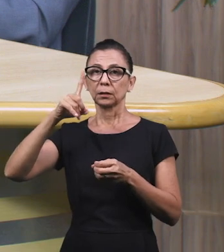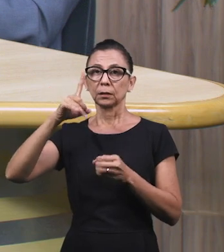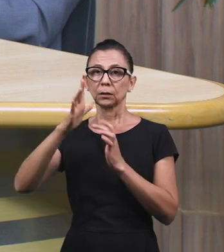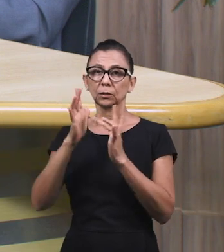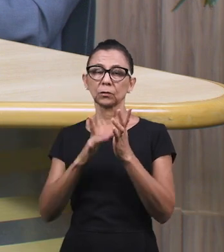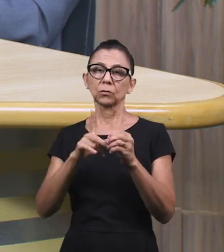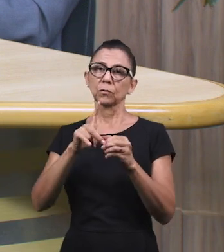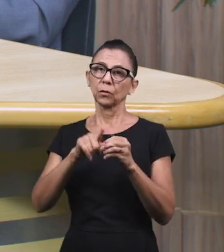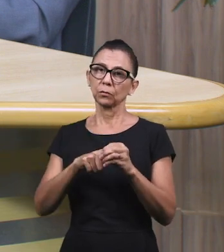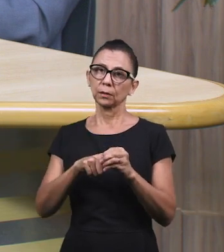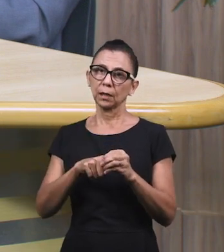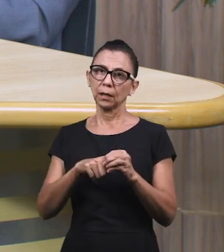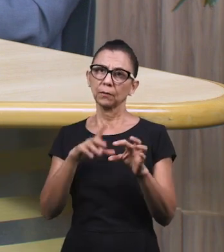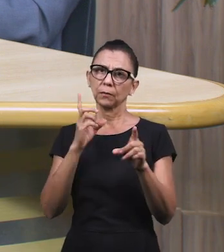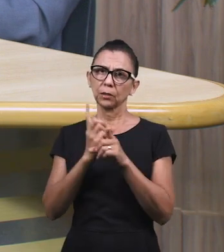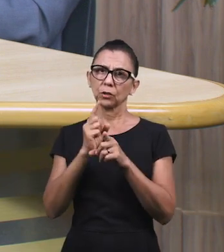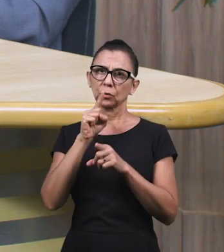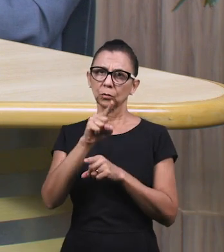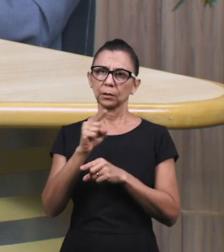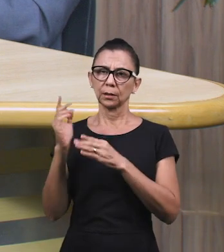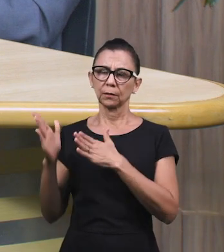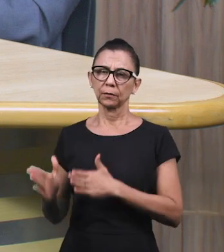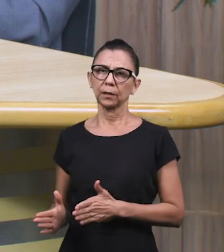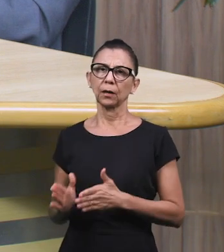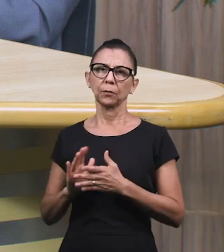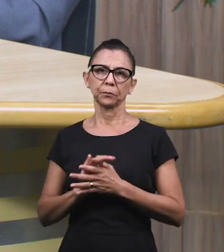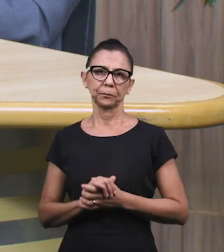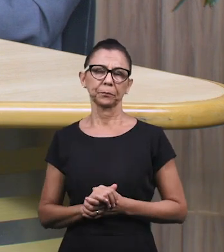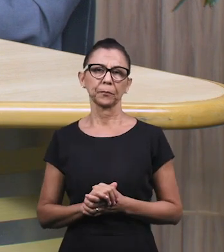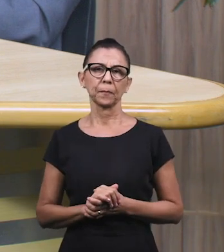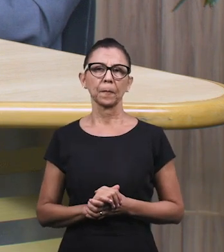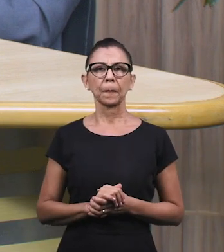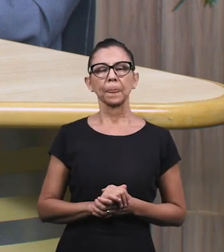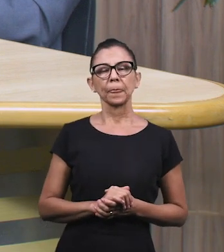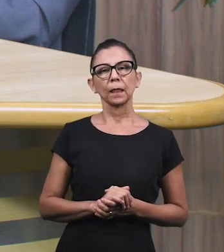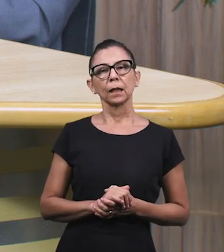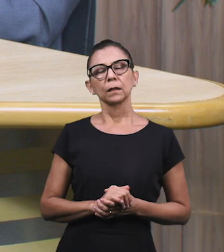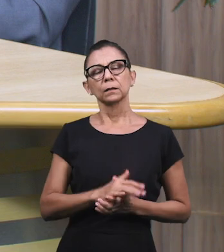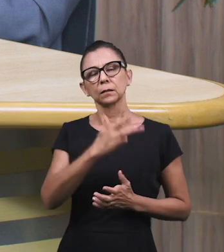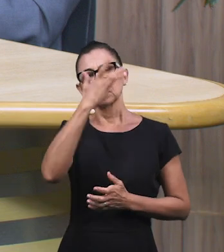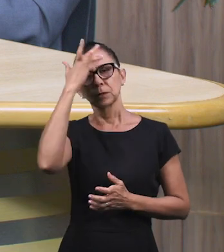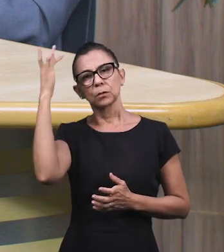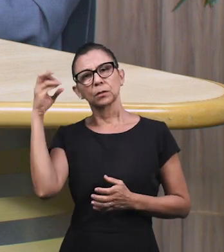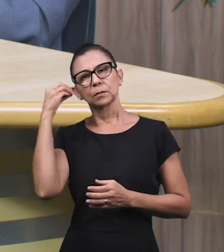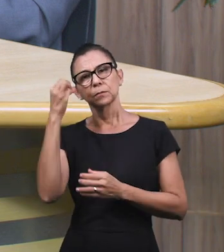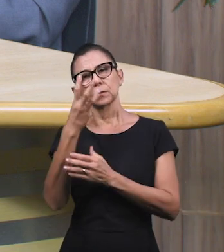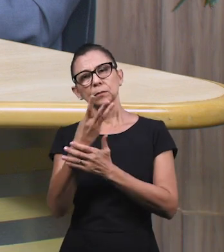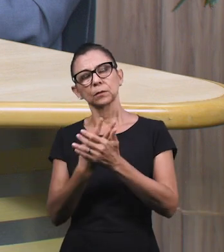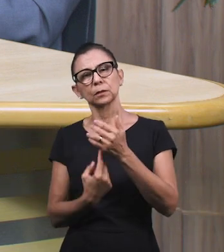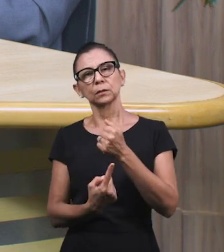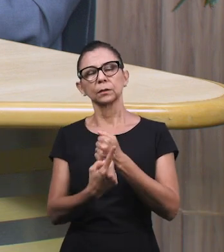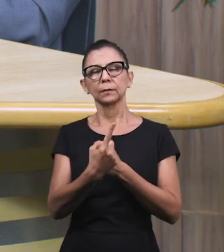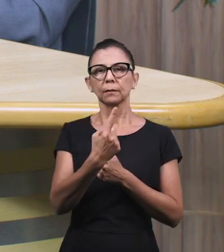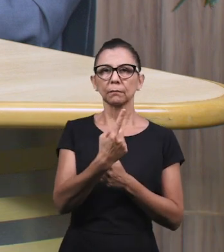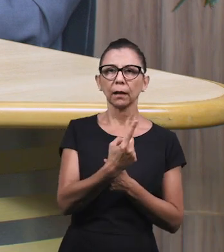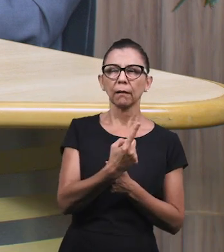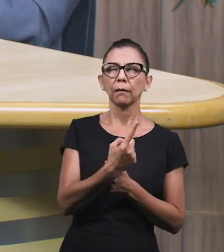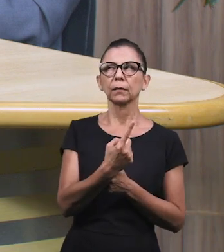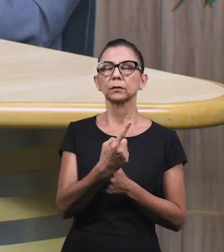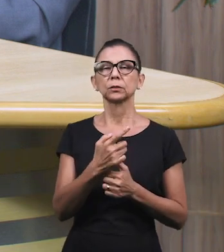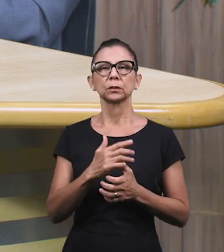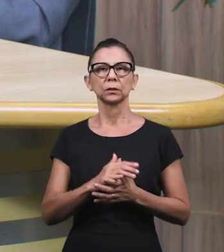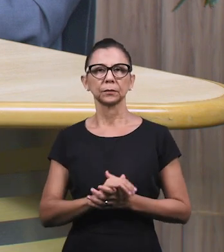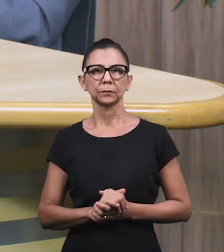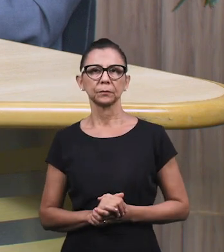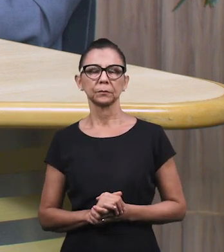então dizer que, na medida em que o homem ele tem experiências com a Trindade na sua vida, ele tem